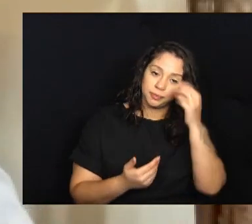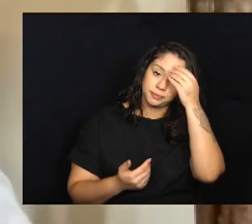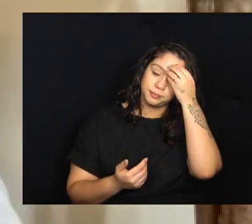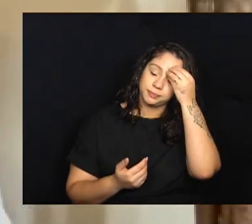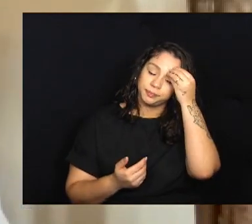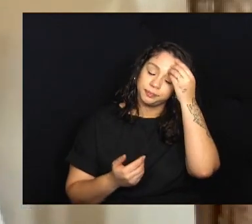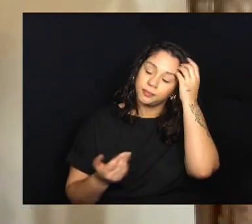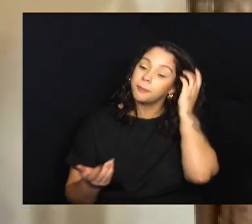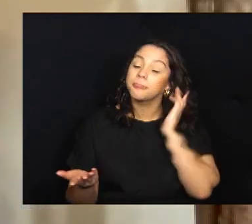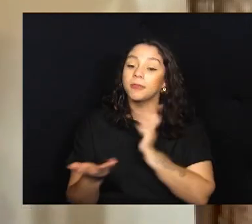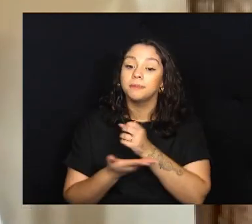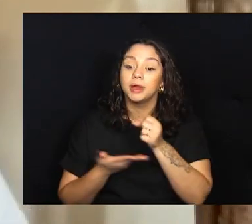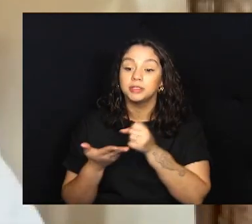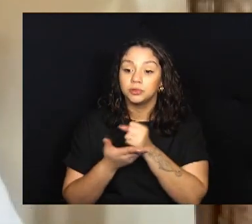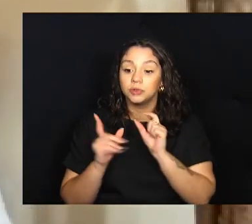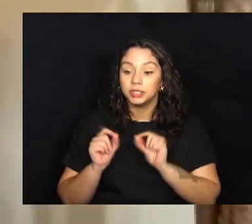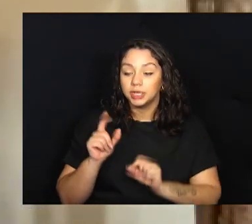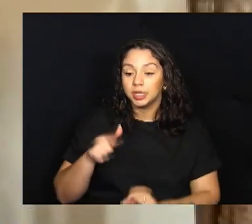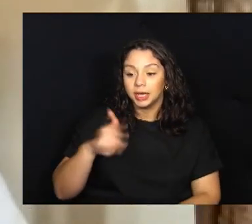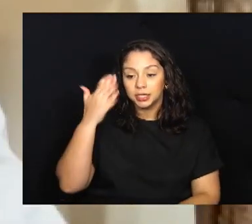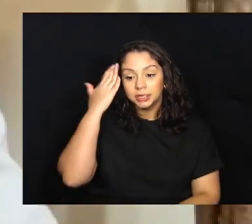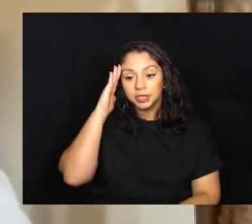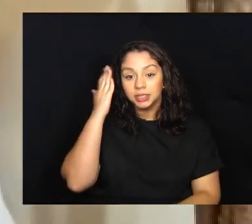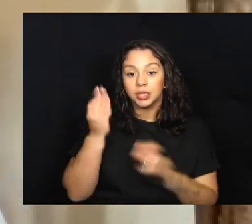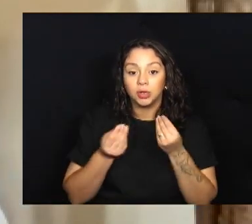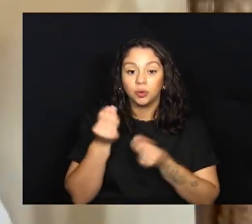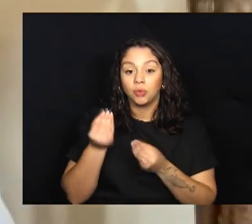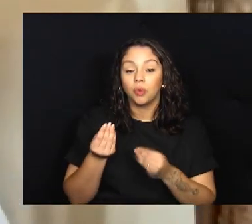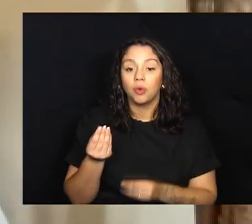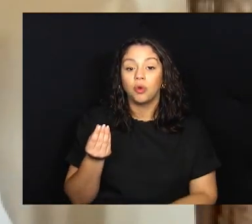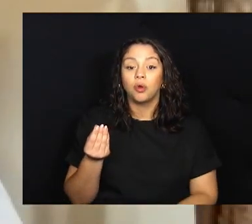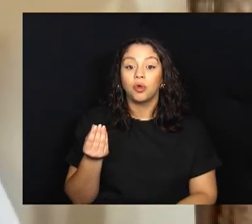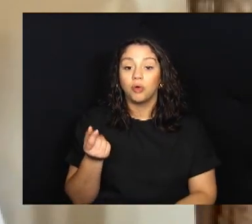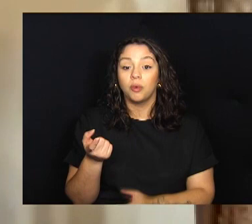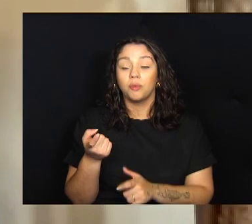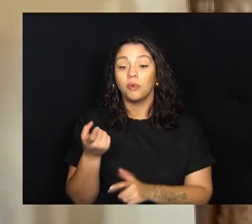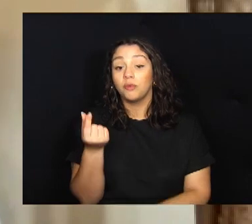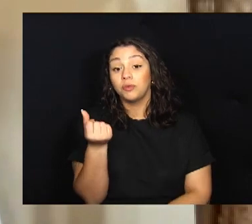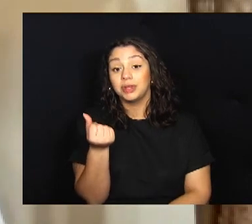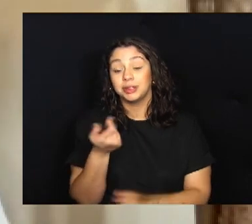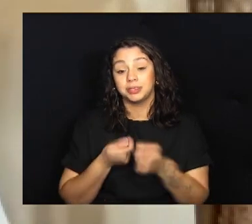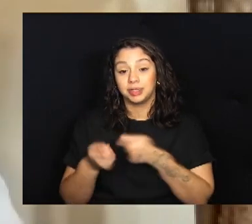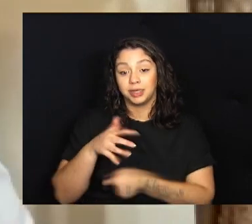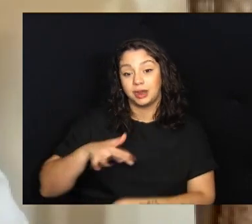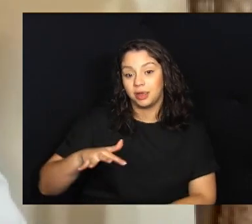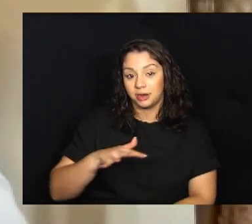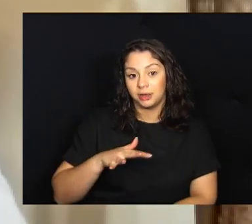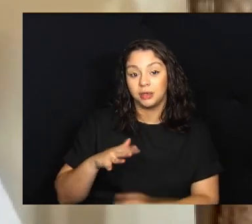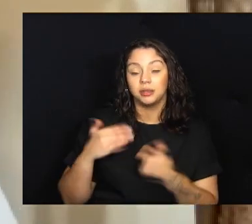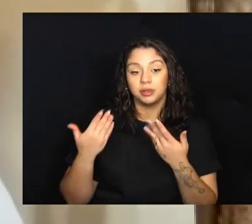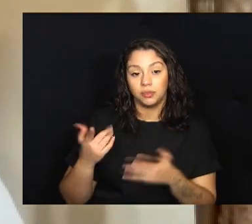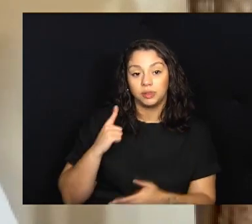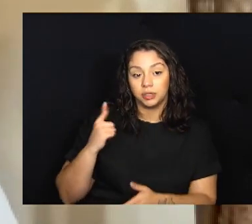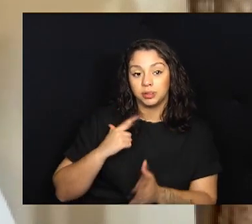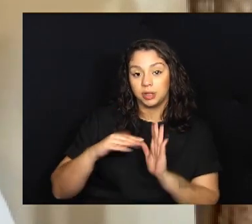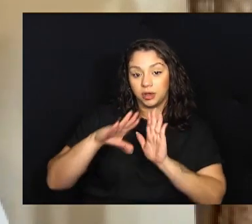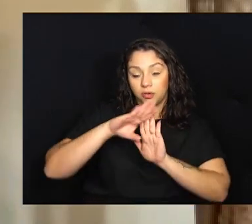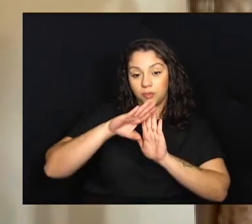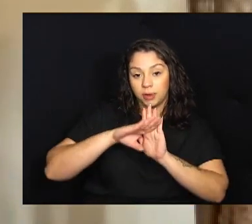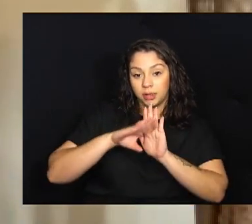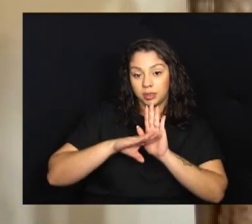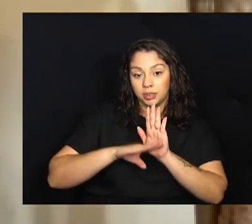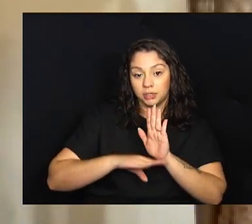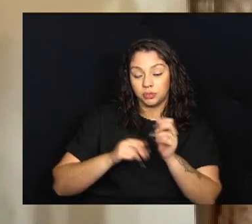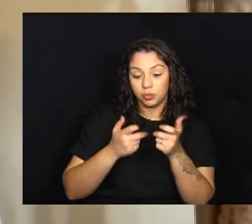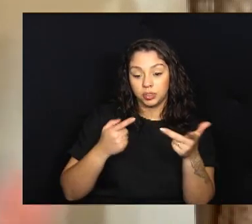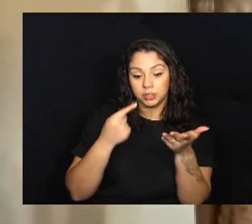parte básica é você entender como está a sua vida financeira, a sua rota financeira. Então, faça uma lista, né? Liste todos os seus